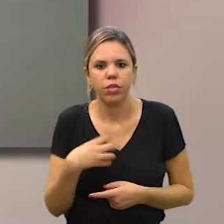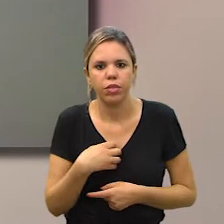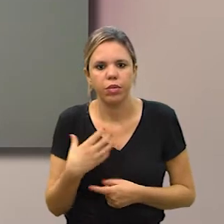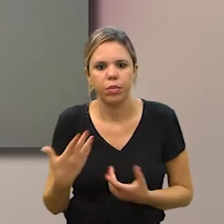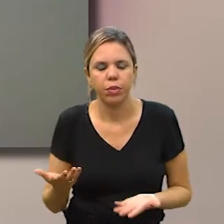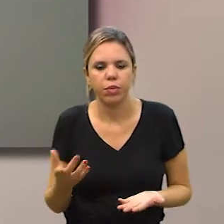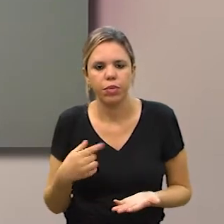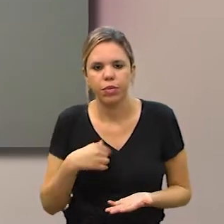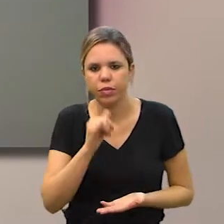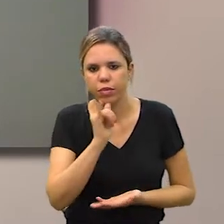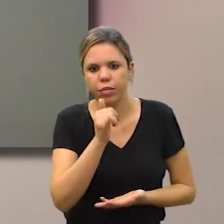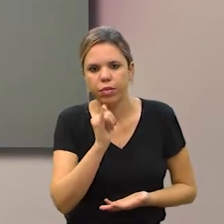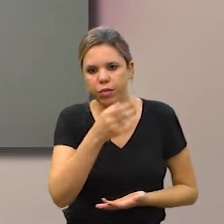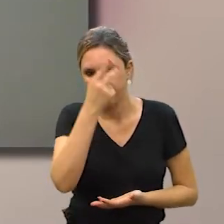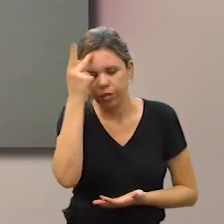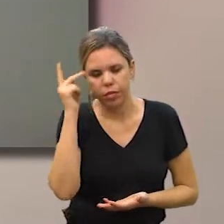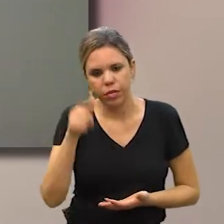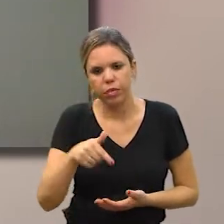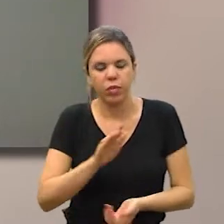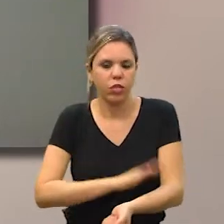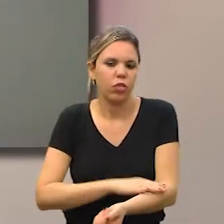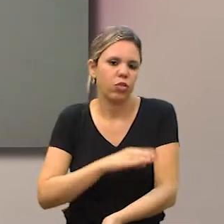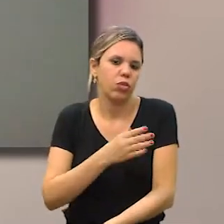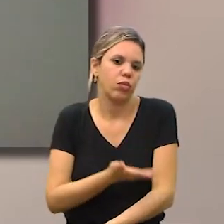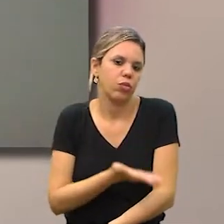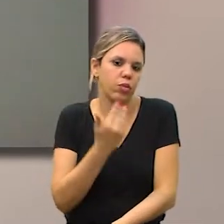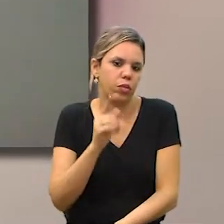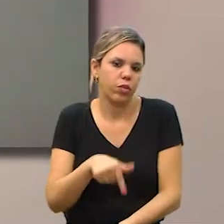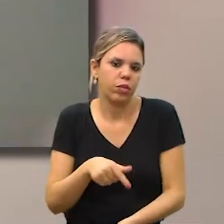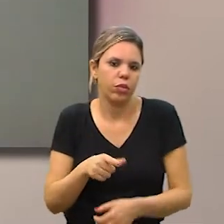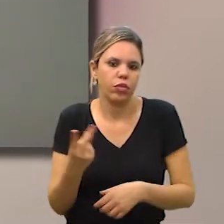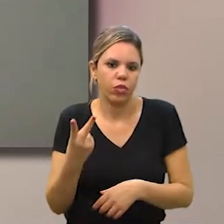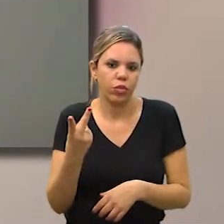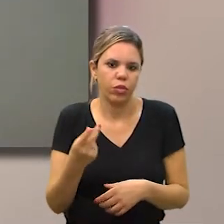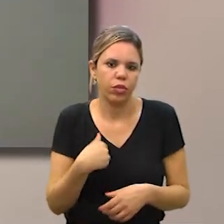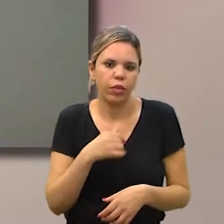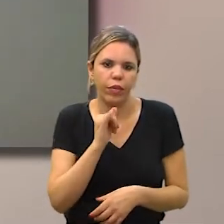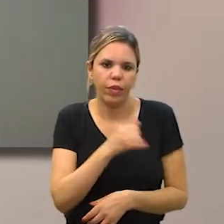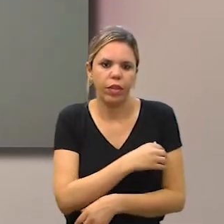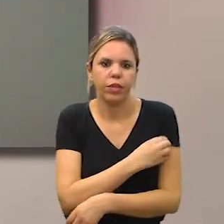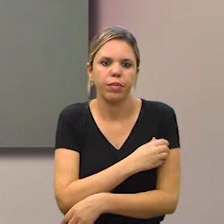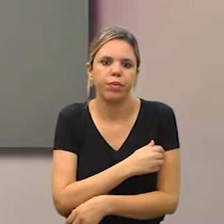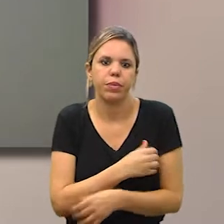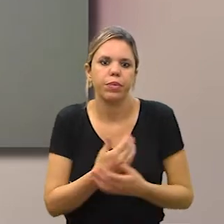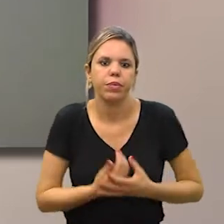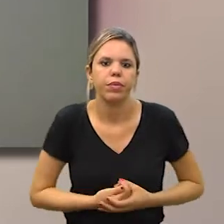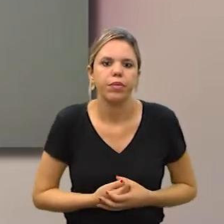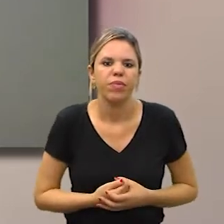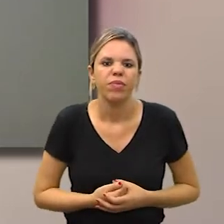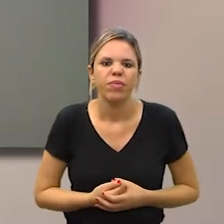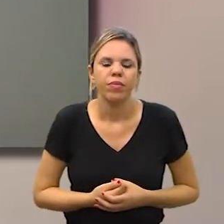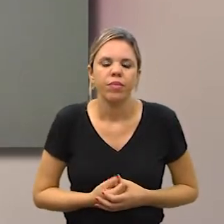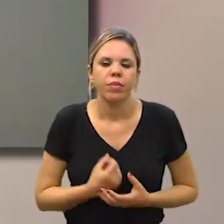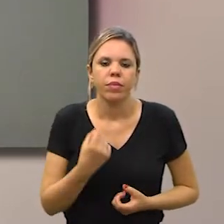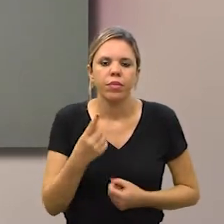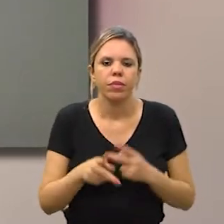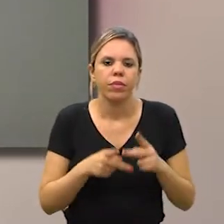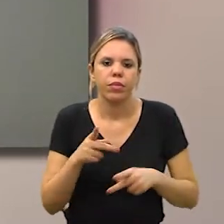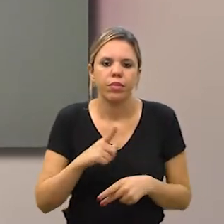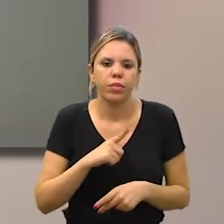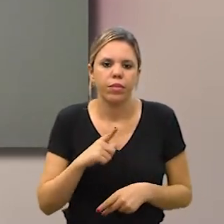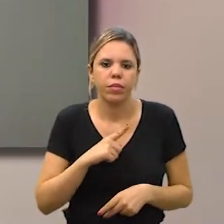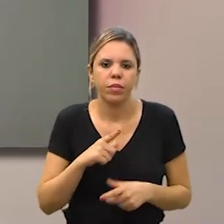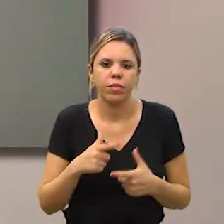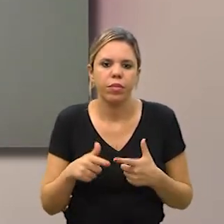é o único jeito de eu dizer que a pessoa é pertence a partir desses valores que Eu mencionei a algumas